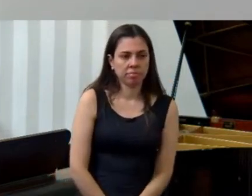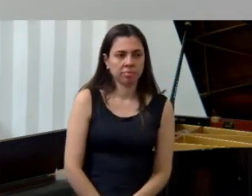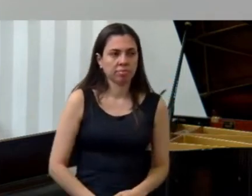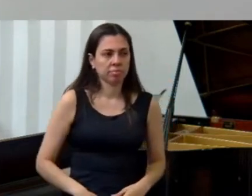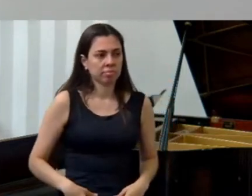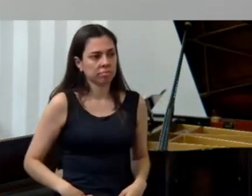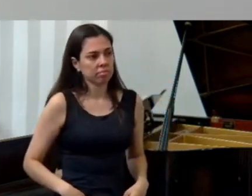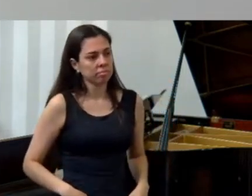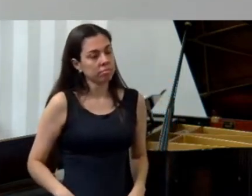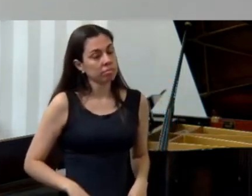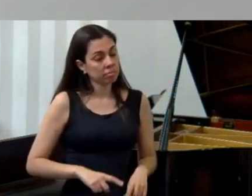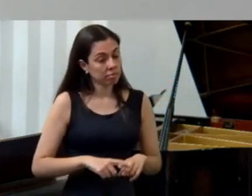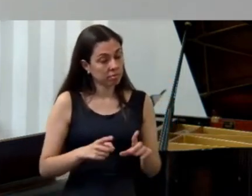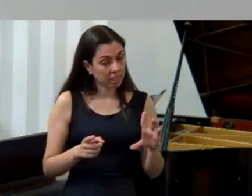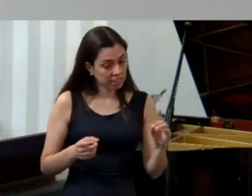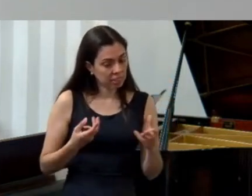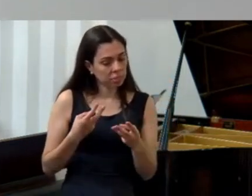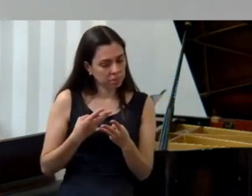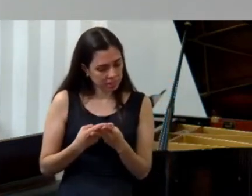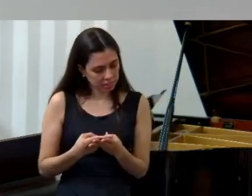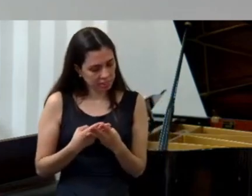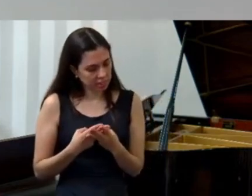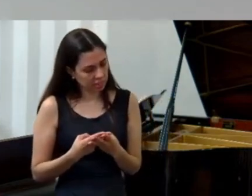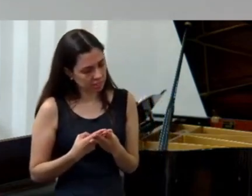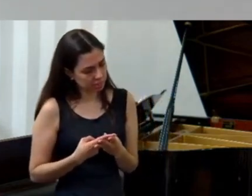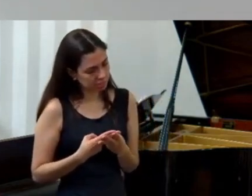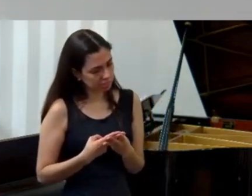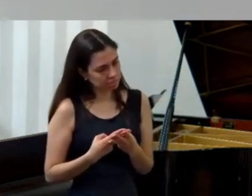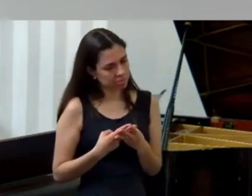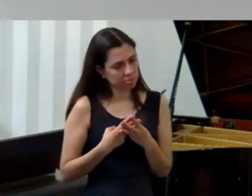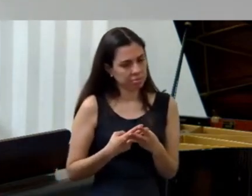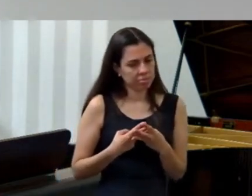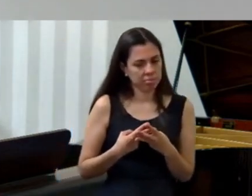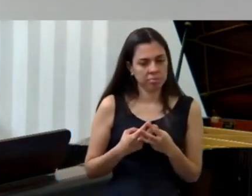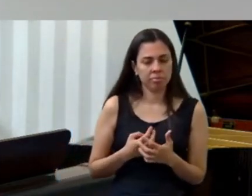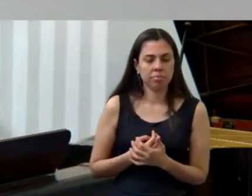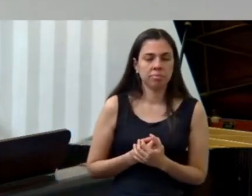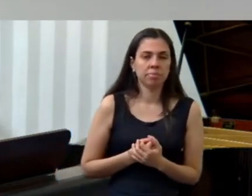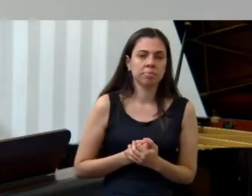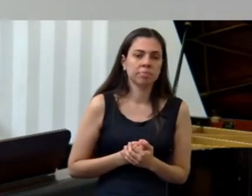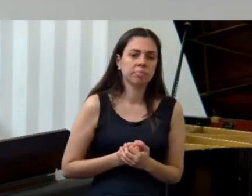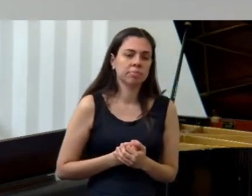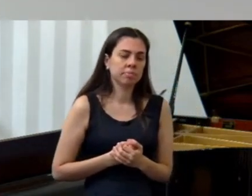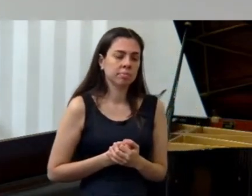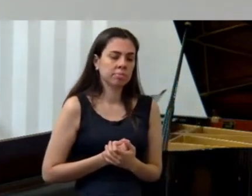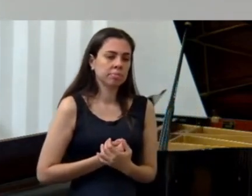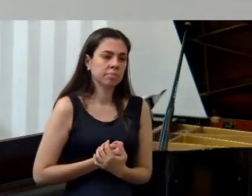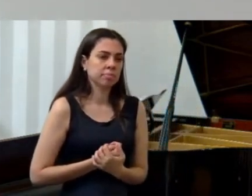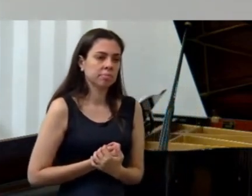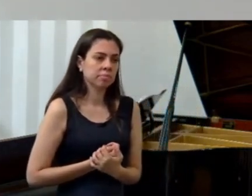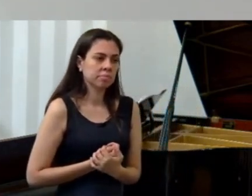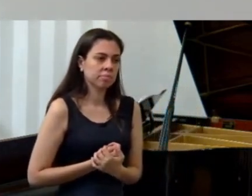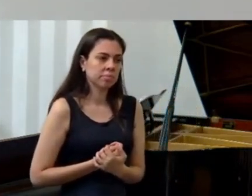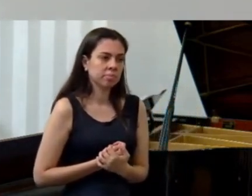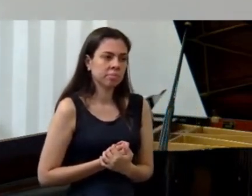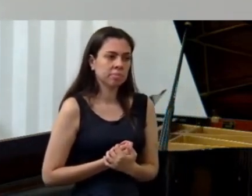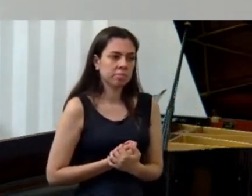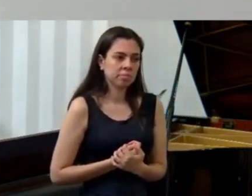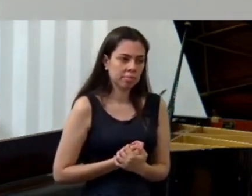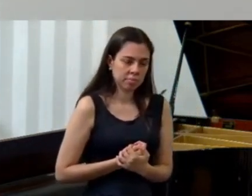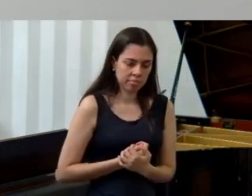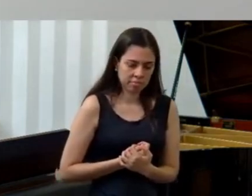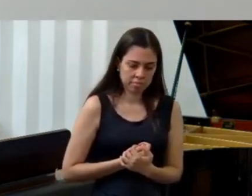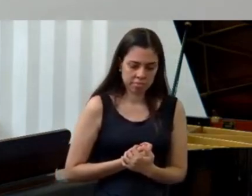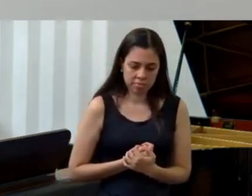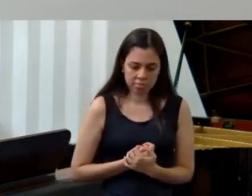Mas Deus tem paciência conosco. Outra vez, vem o anjo do Senhor e diz,